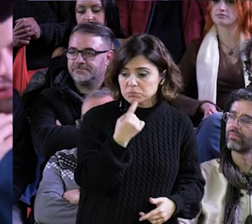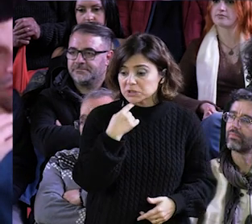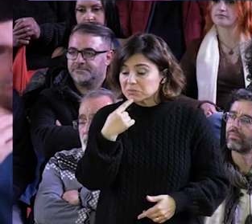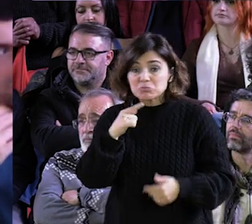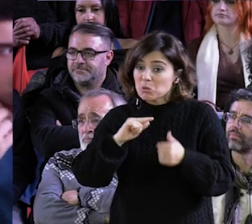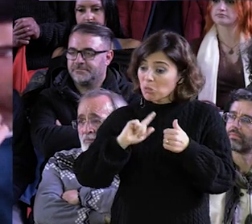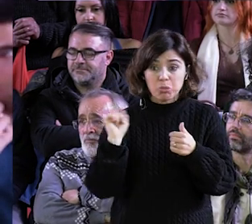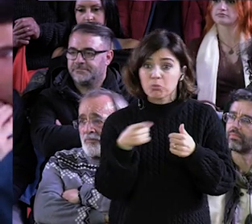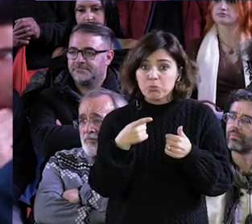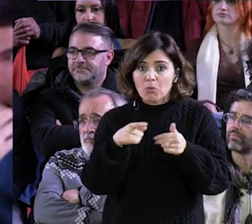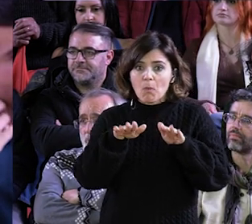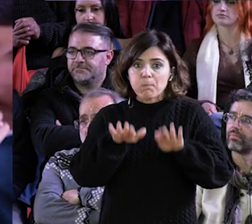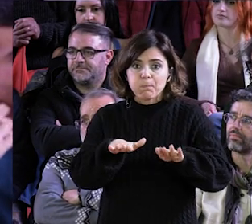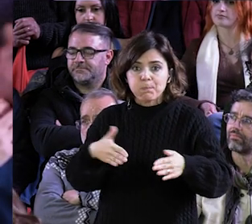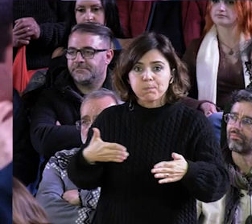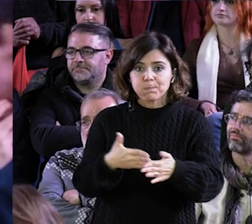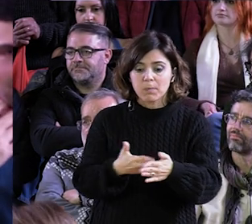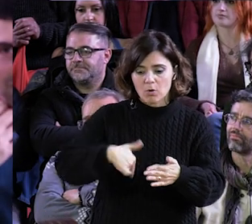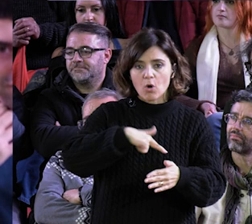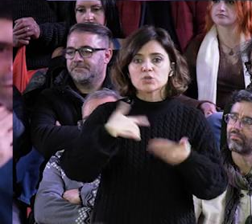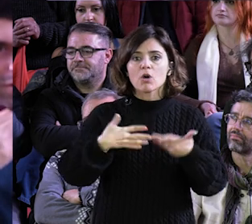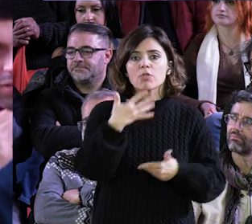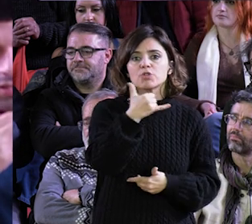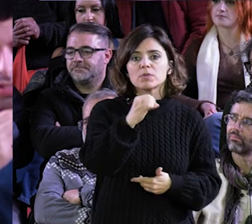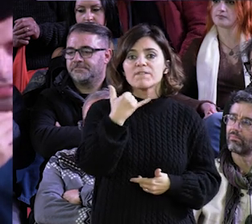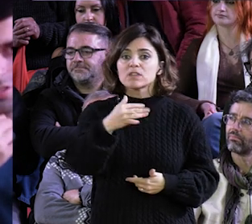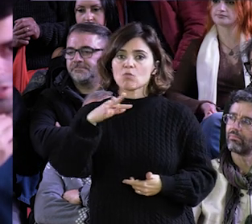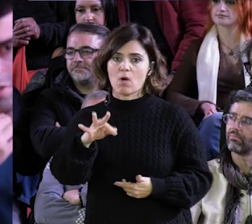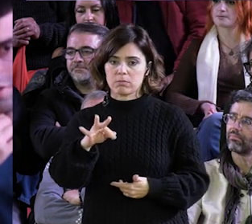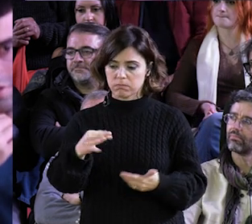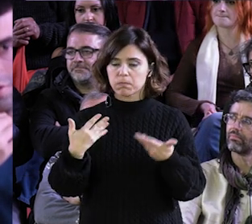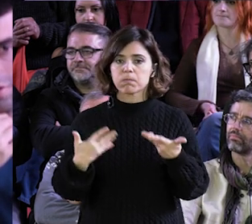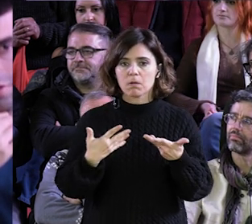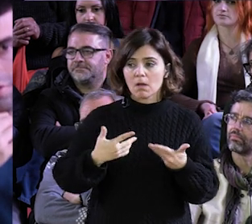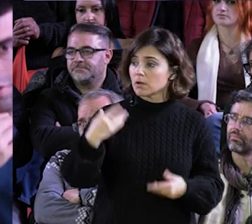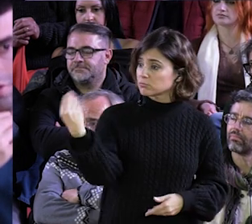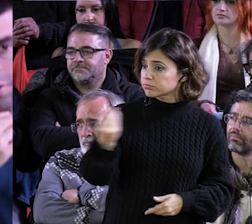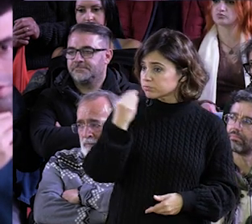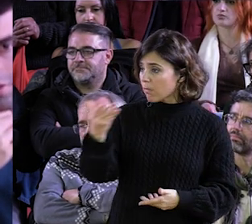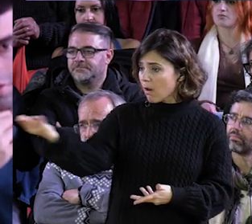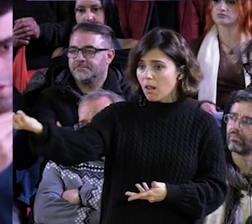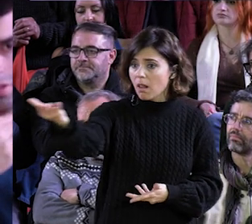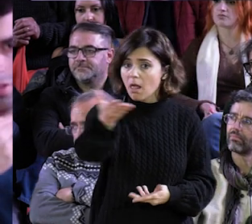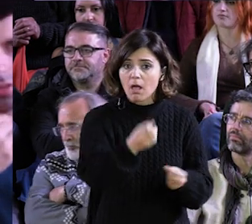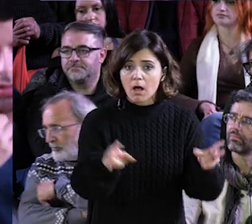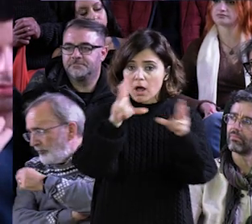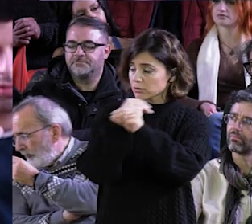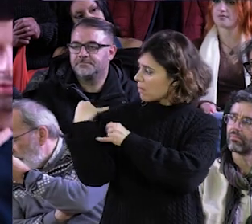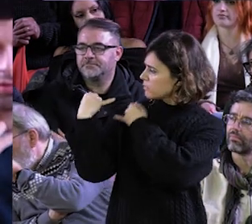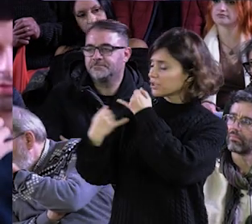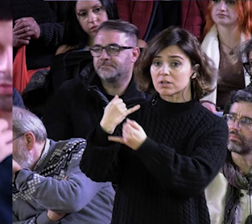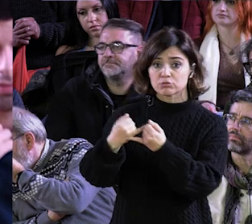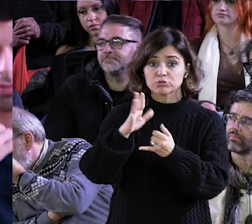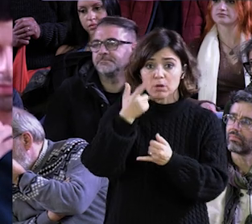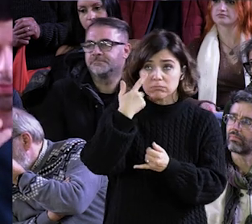parou. E nós estamos em 2024 neste momento, e aos mais novos, novamente às novas gerações, que já vivemos estas crises